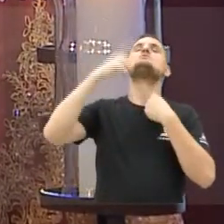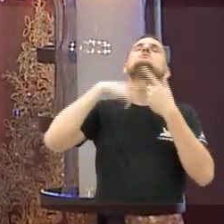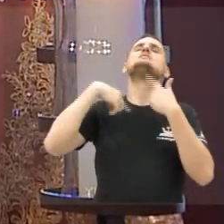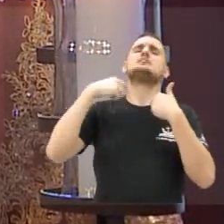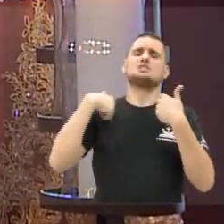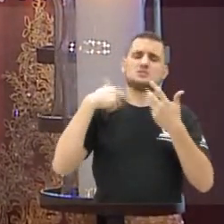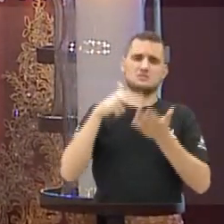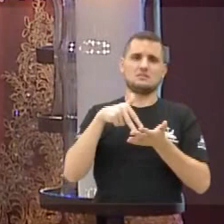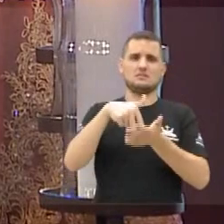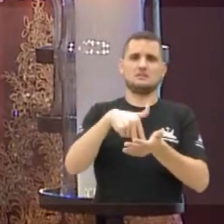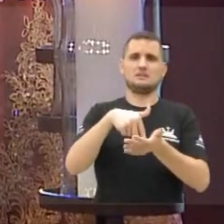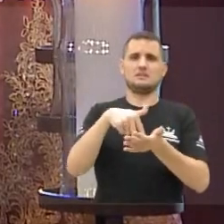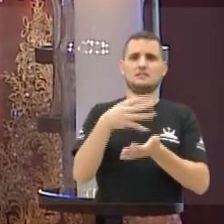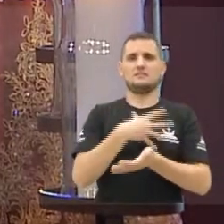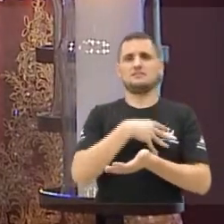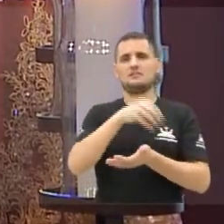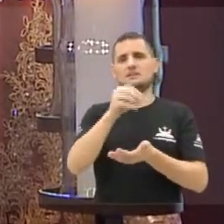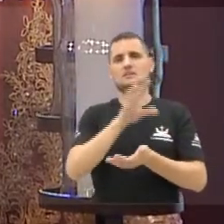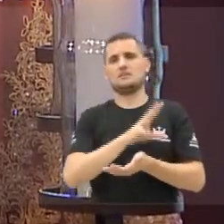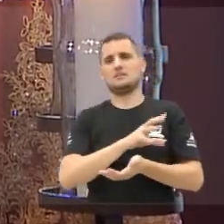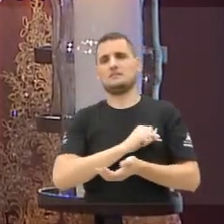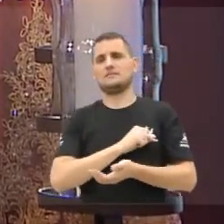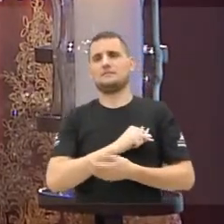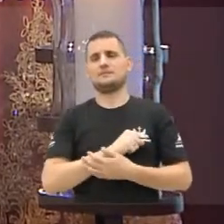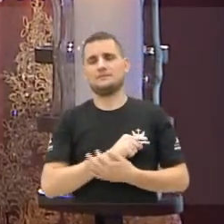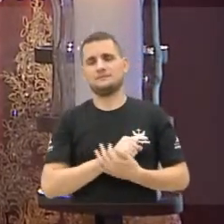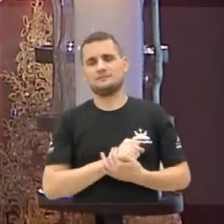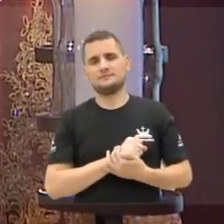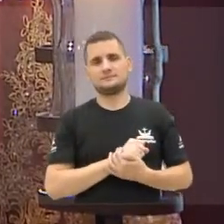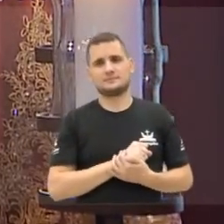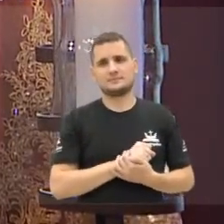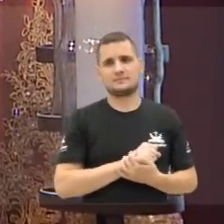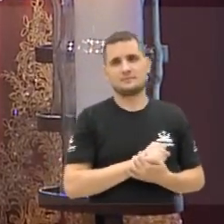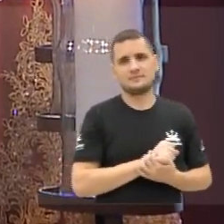levantarei, filho amado, filho querido.